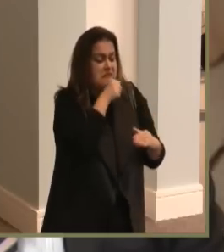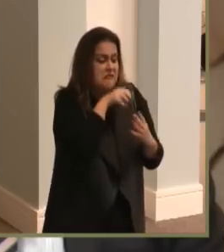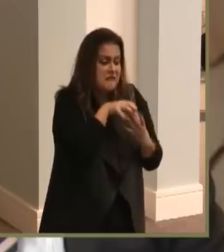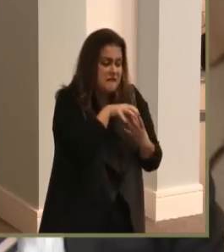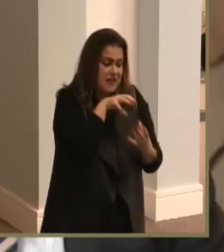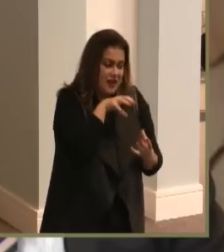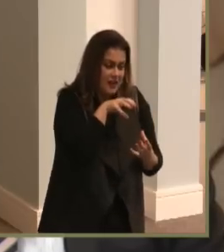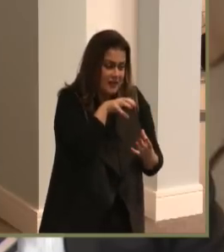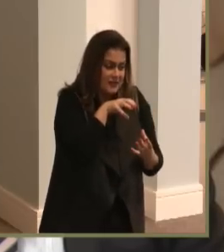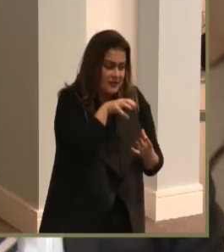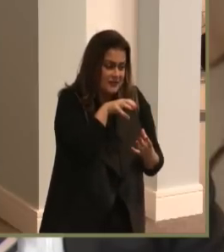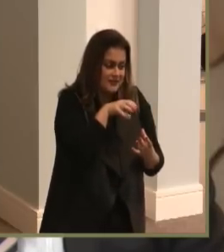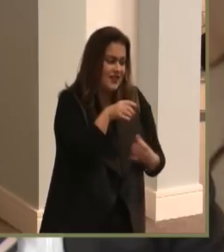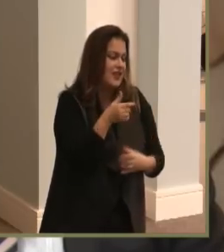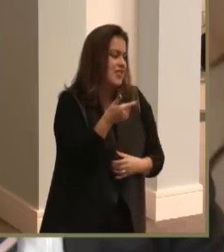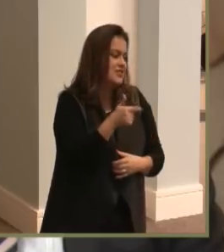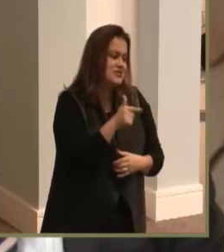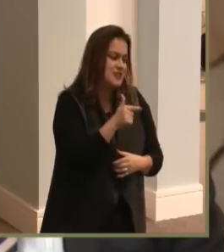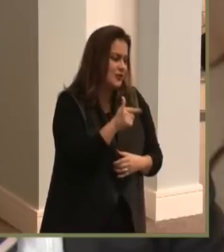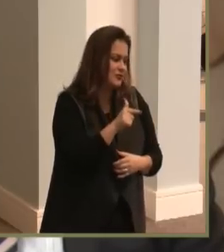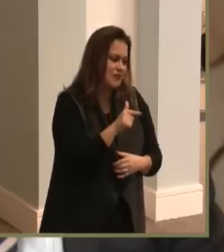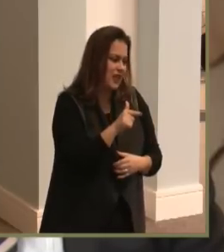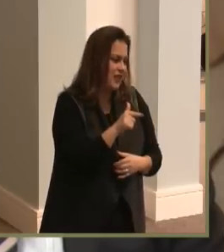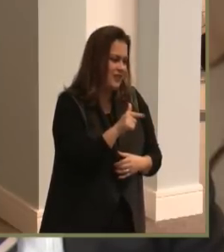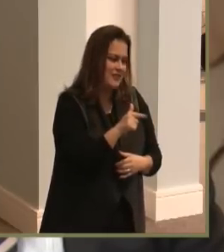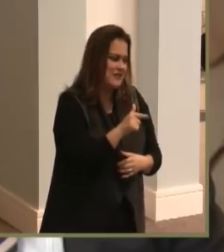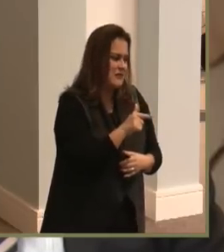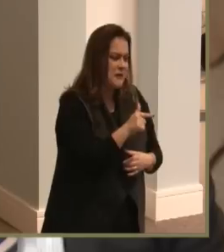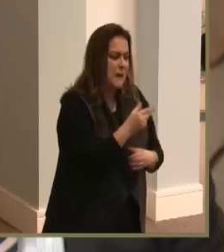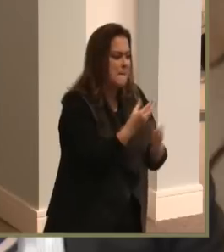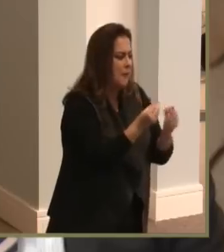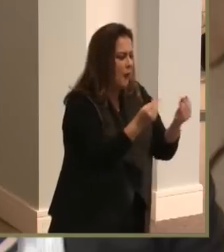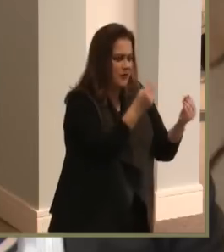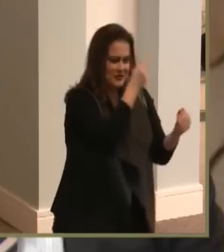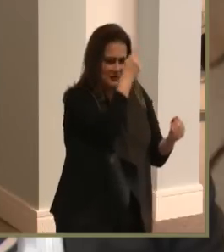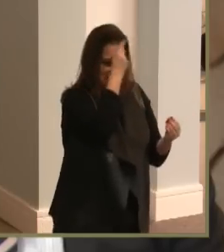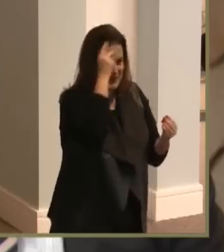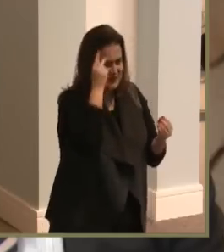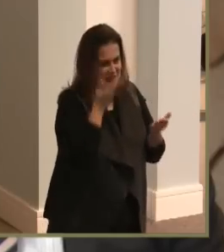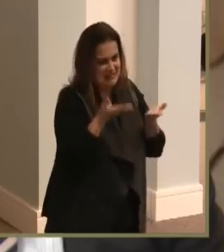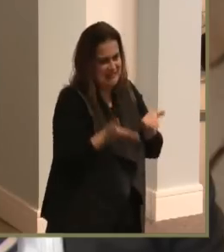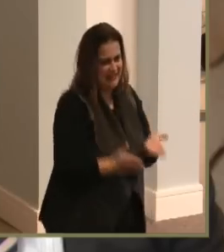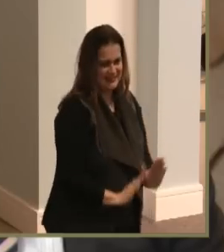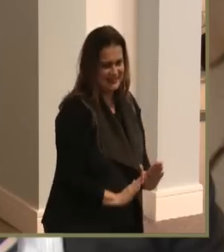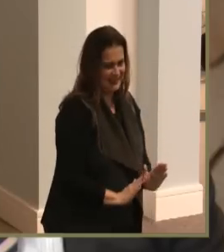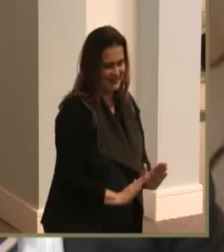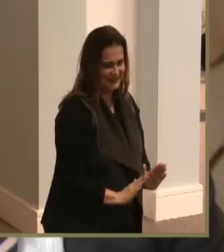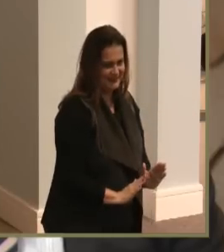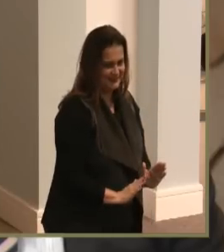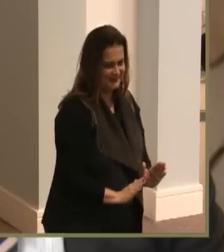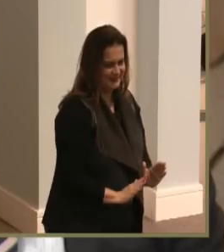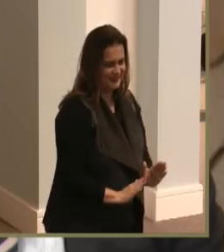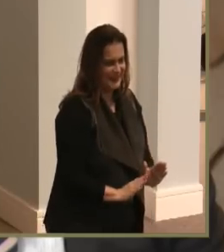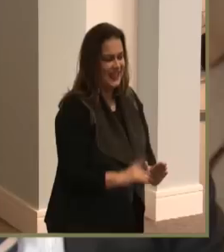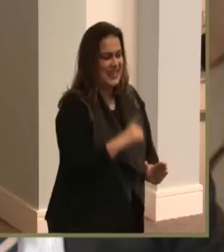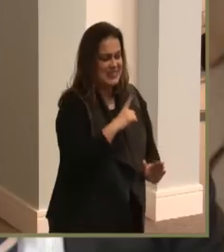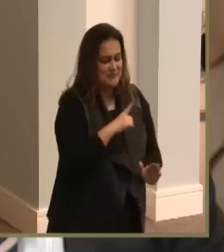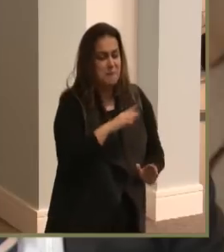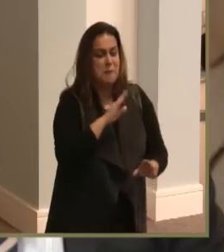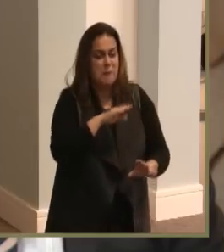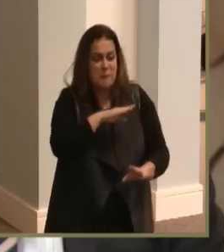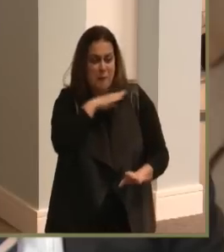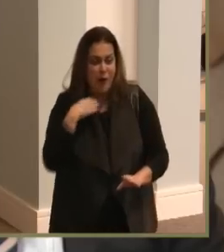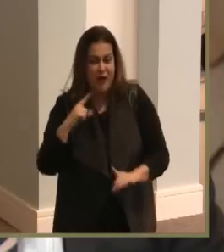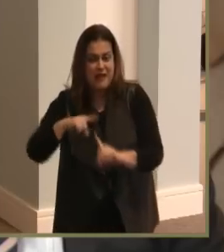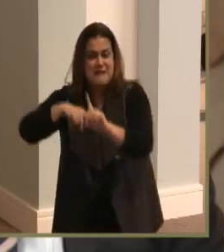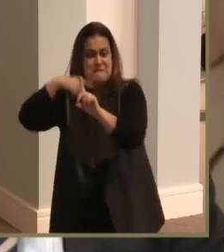envelhece, nós não temos uma taxa de natalidade suficiente que possa acompanhar a taxa de mortalidade. Morre mais gente